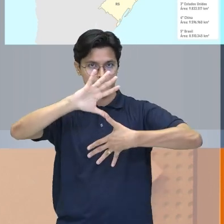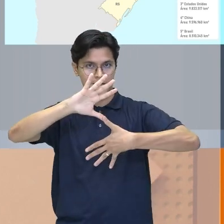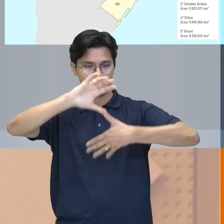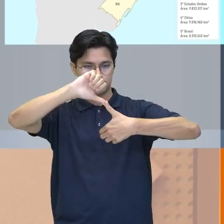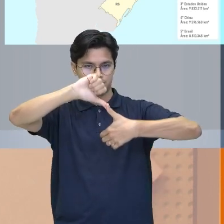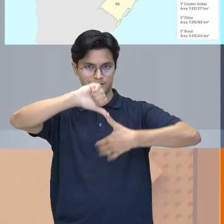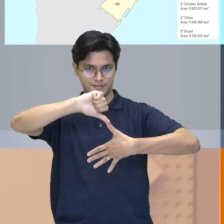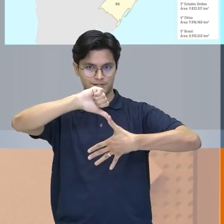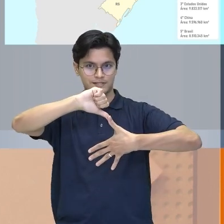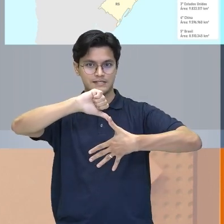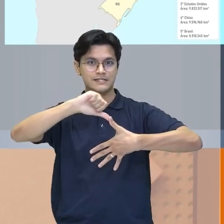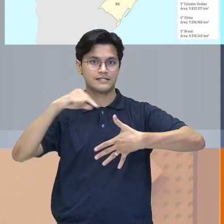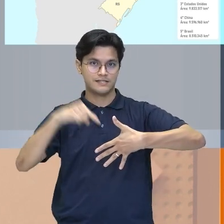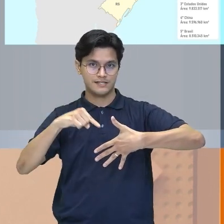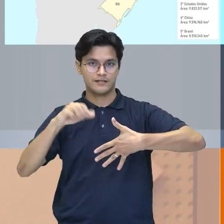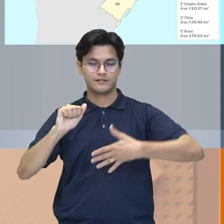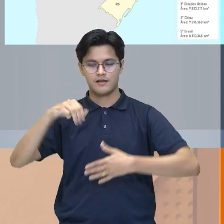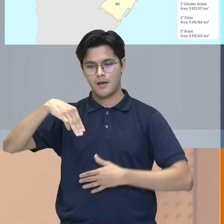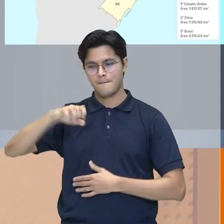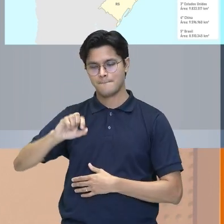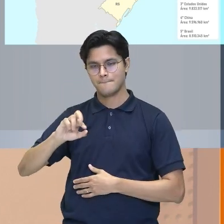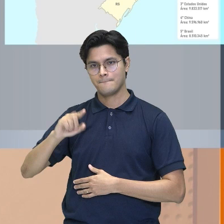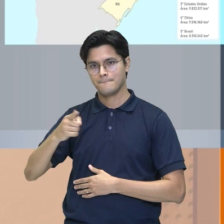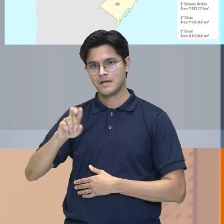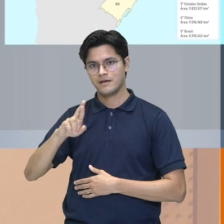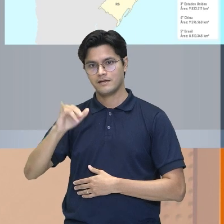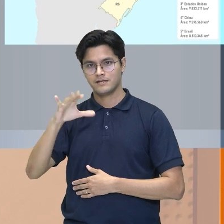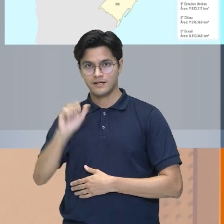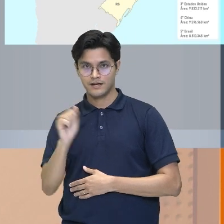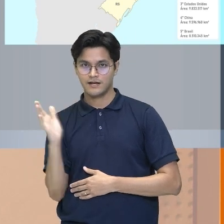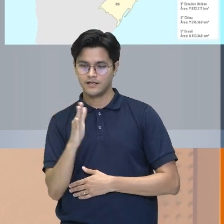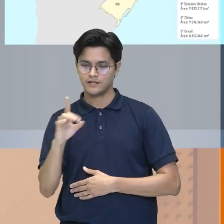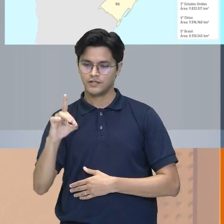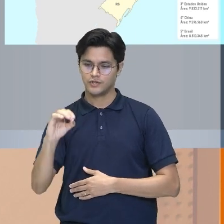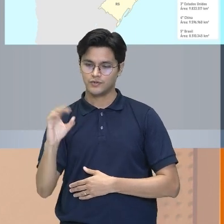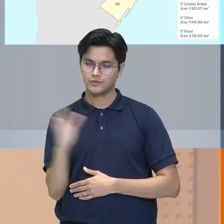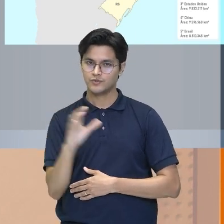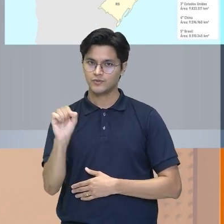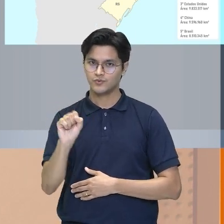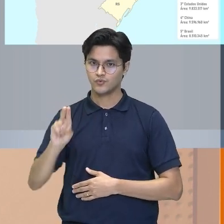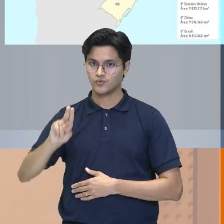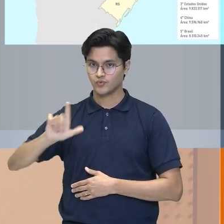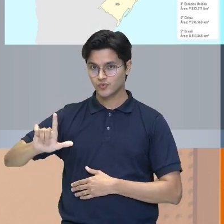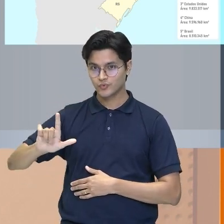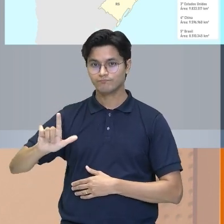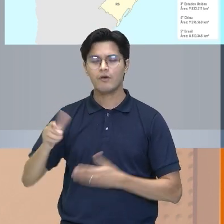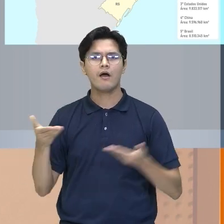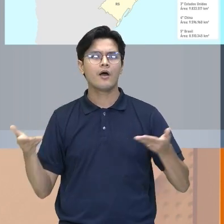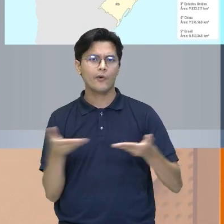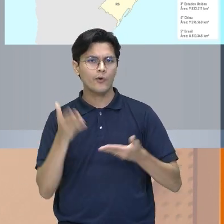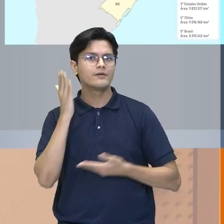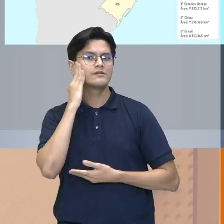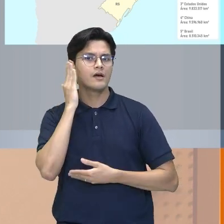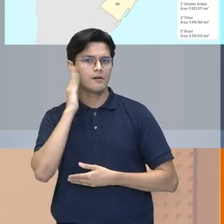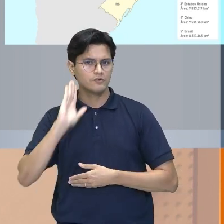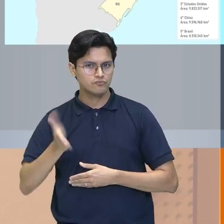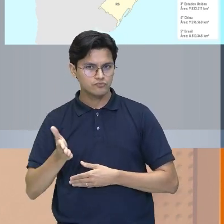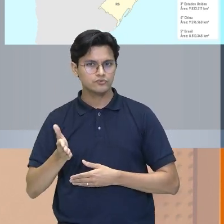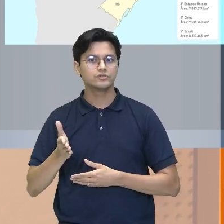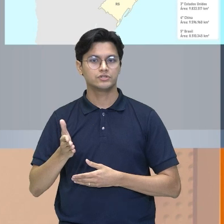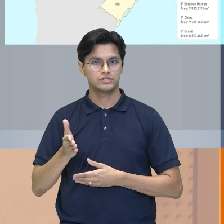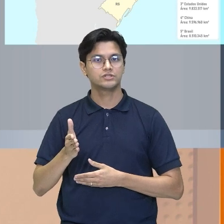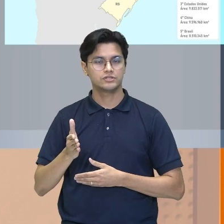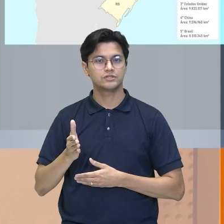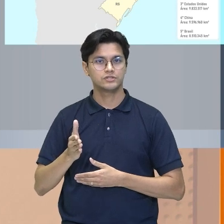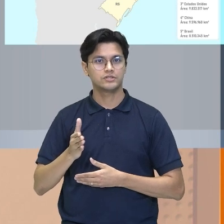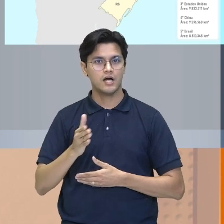está localizado na América do Sul. E aí, agora, a gente já sabe qual é o continente que o